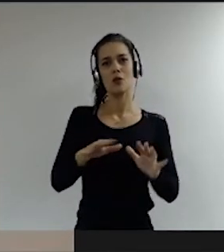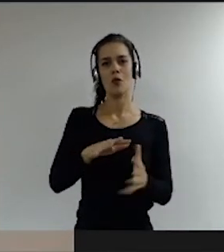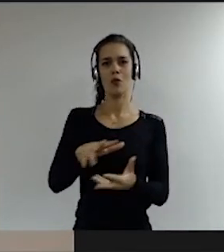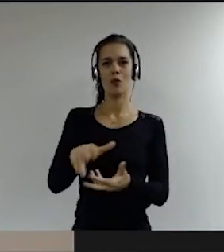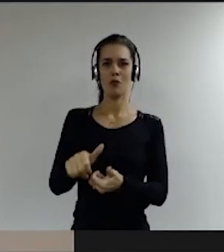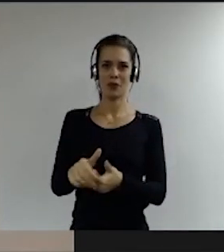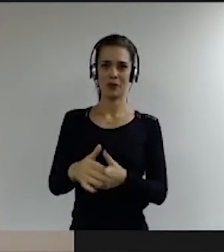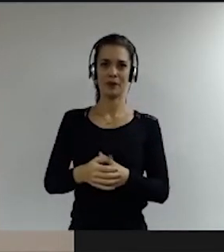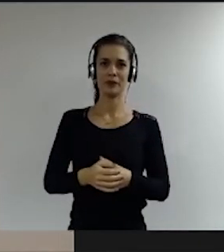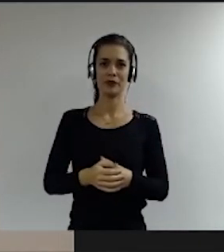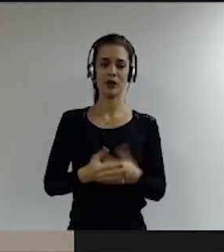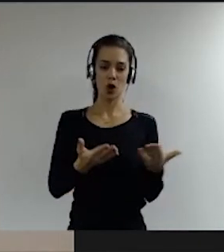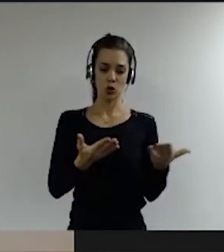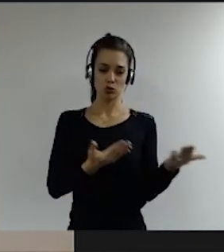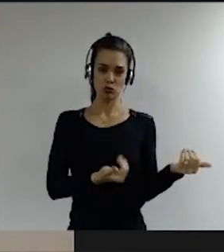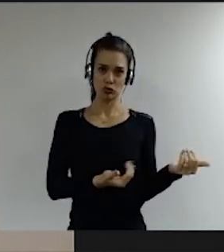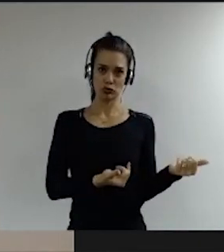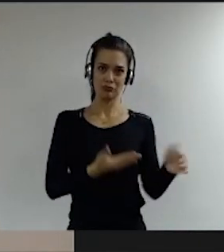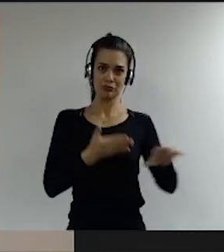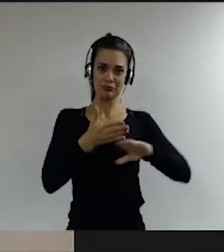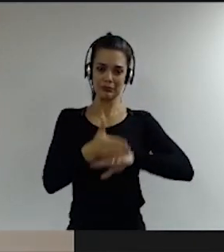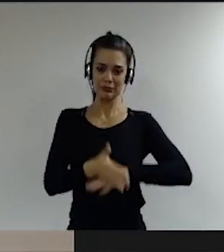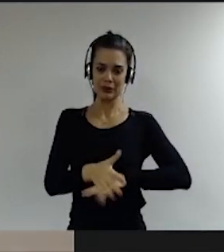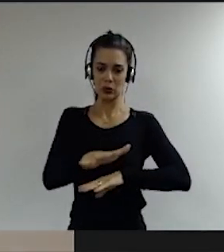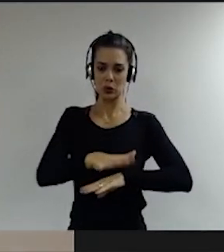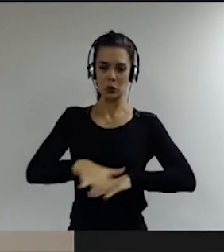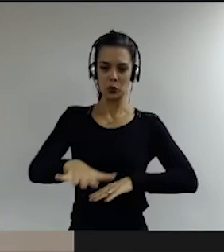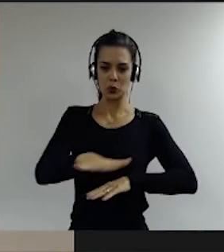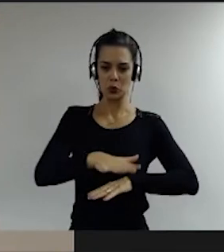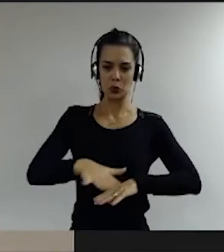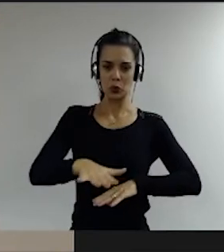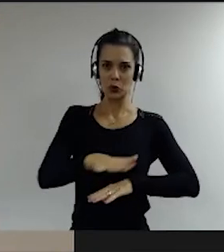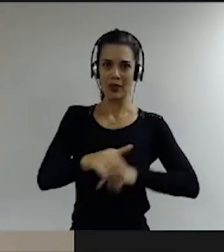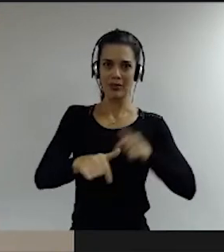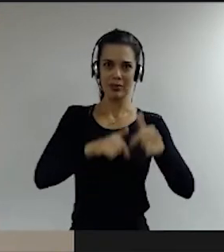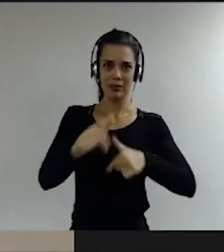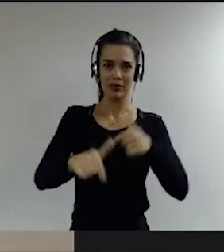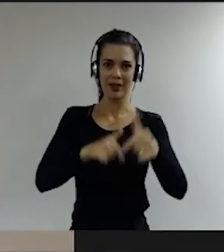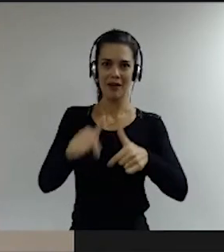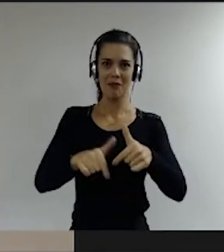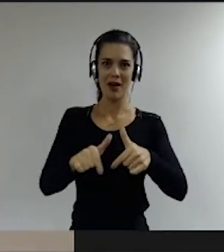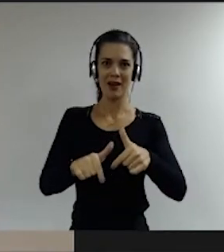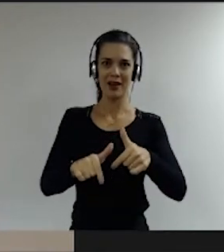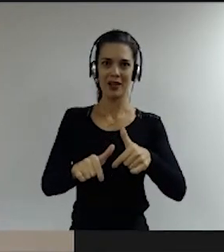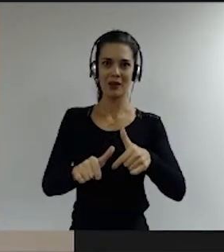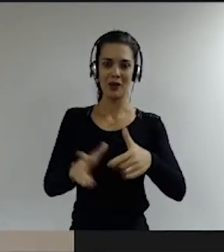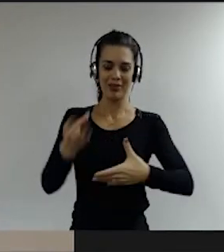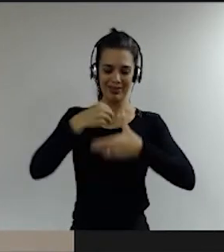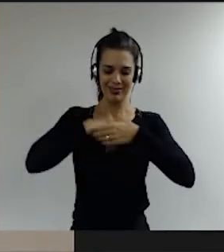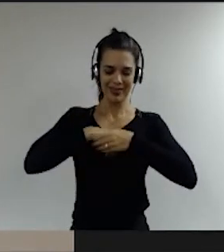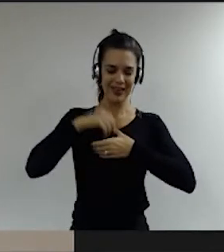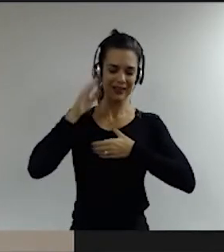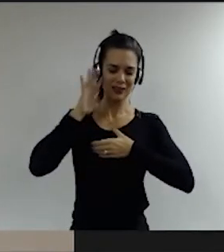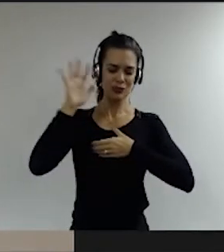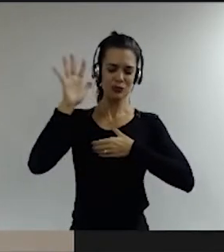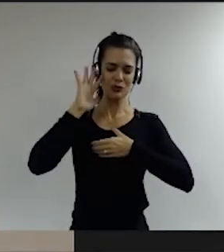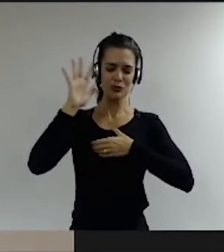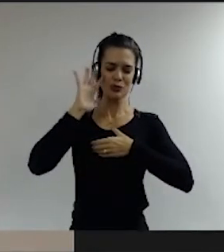Então, esses jovens vão ingressar nesse mercado, muitos carregando o sonho da carreira